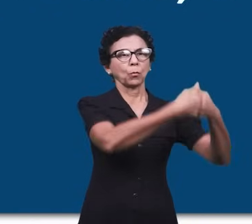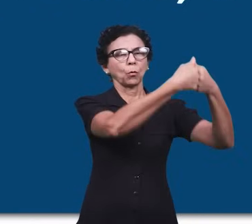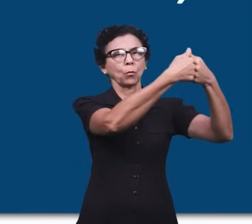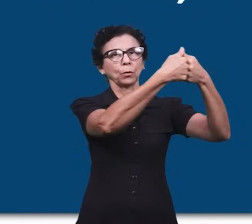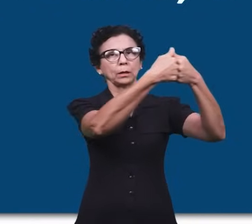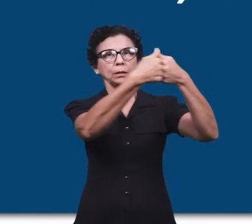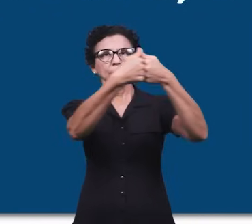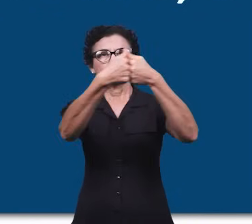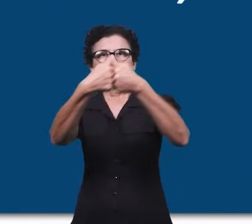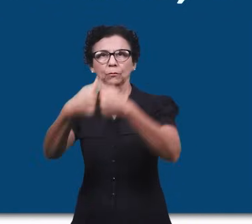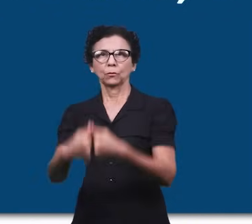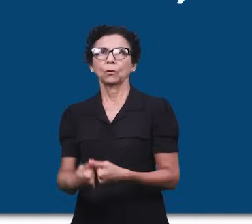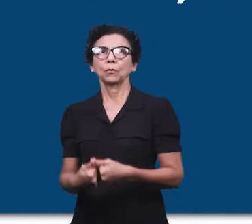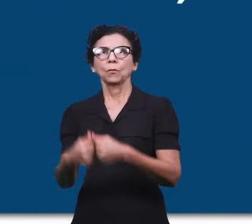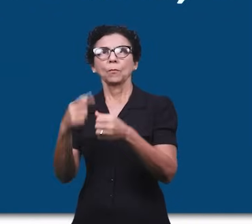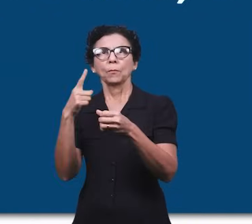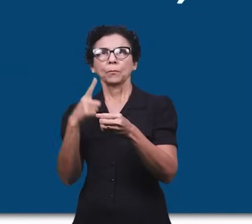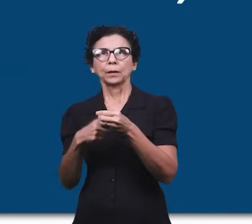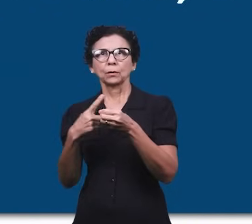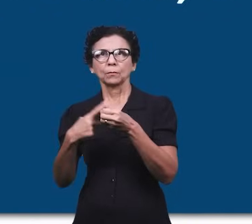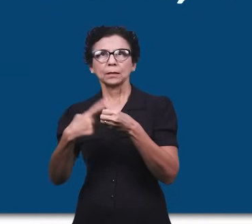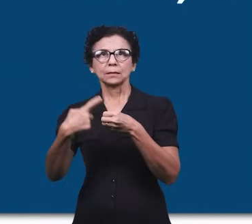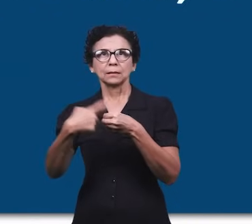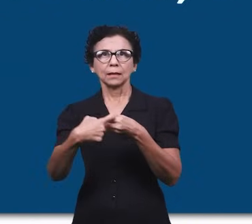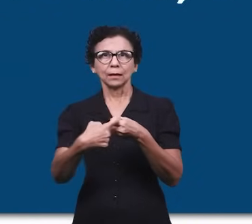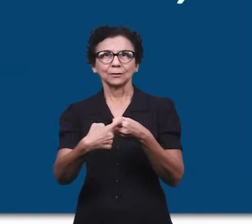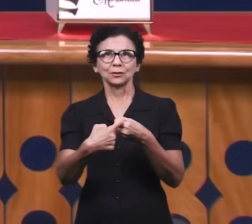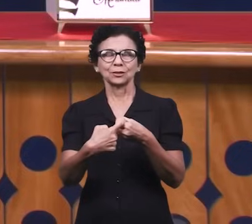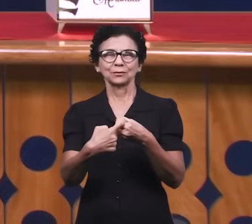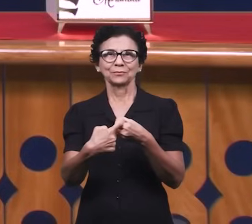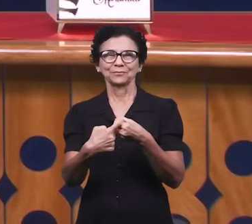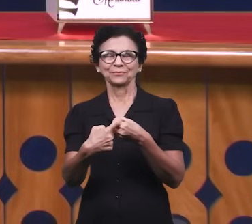a cidade de Davi, com alegria.